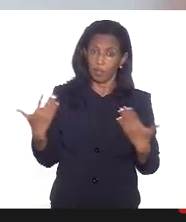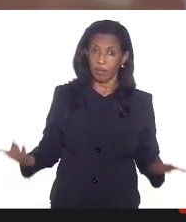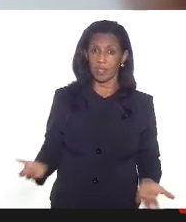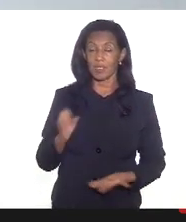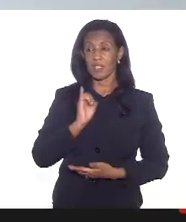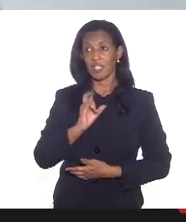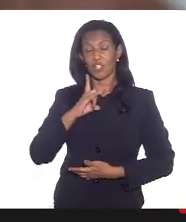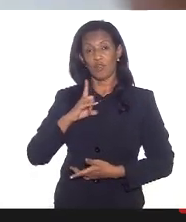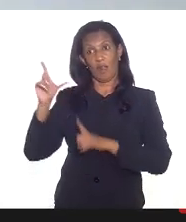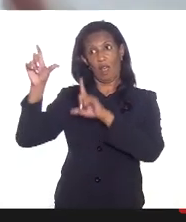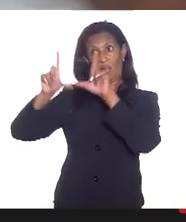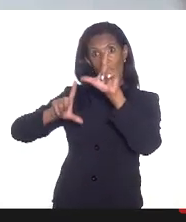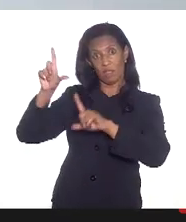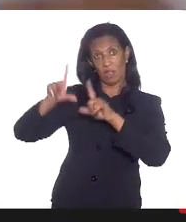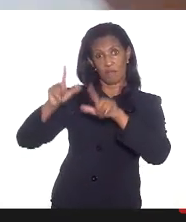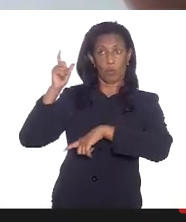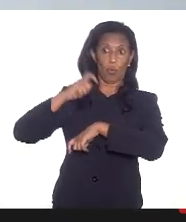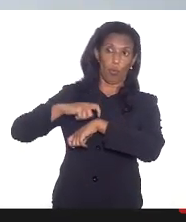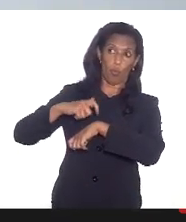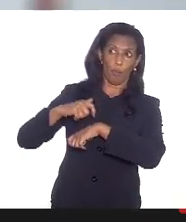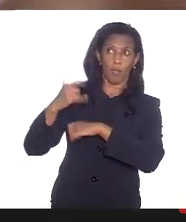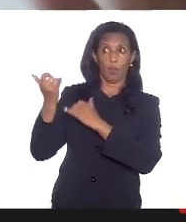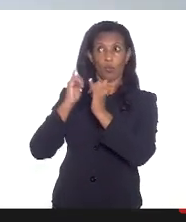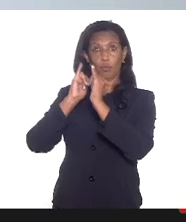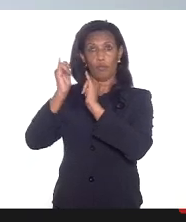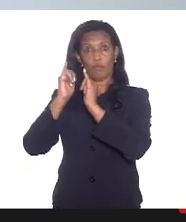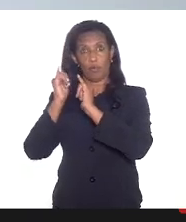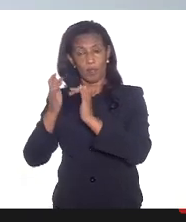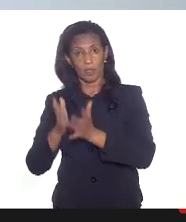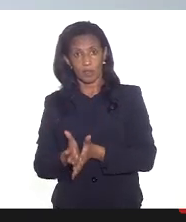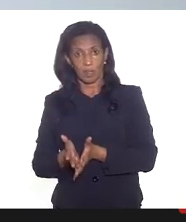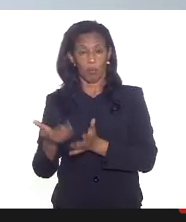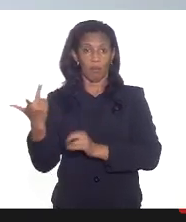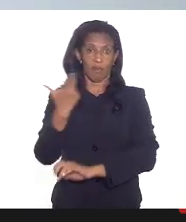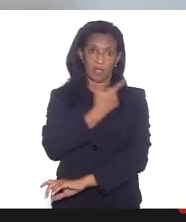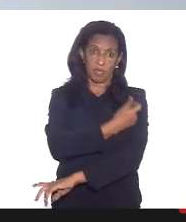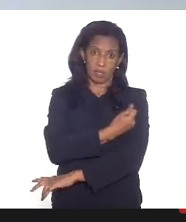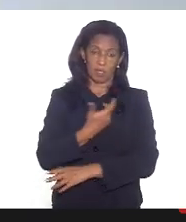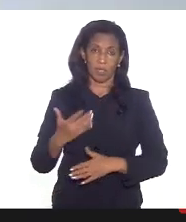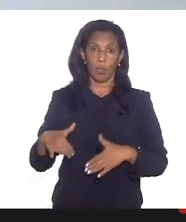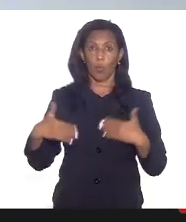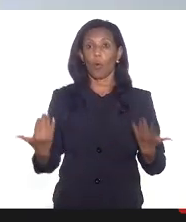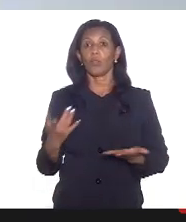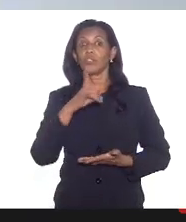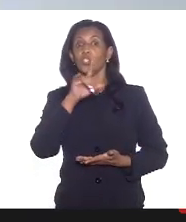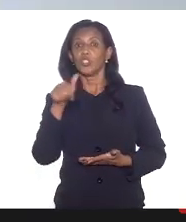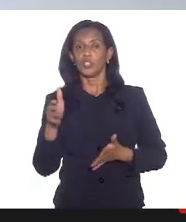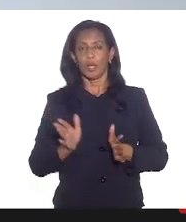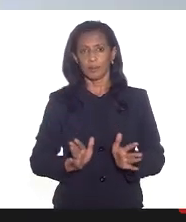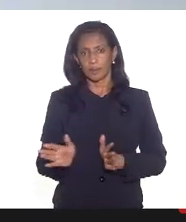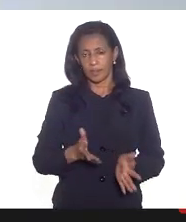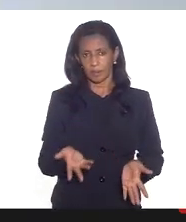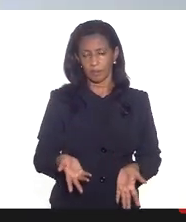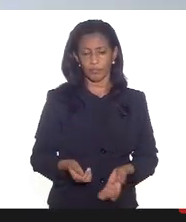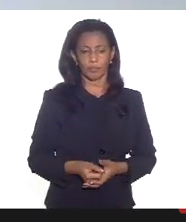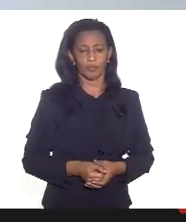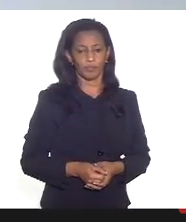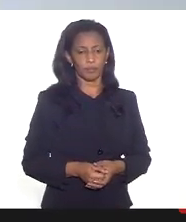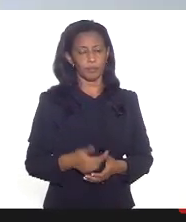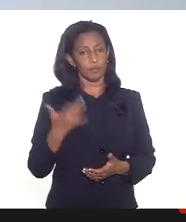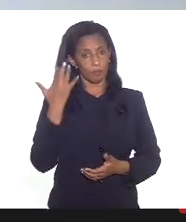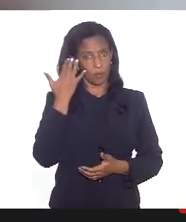dizer se tiver na televisão em algum momento alguma publicidade para poder fazer a vacinação quando que elas não tem esse acesso né então